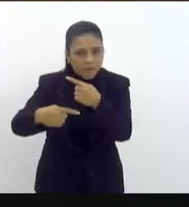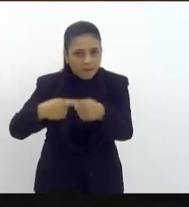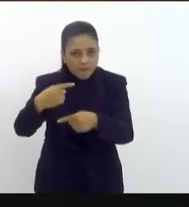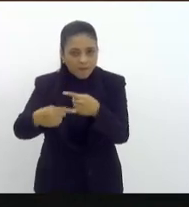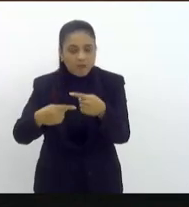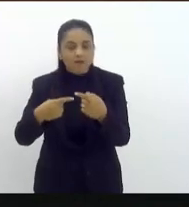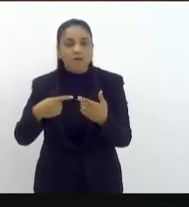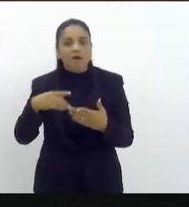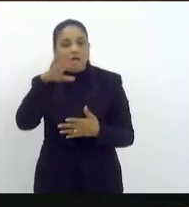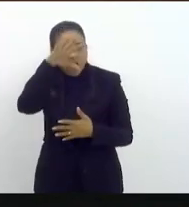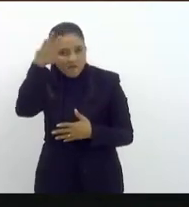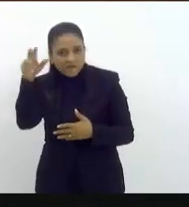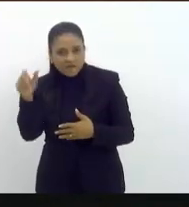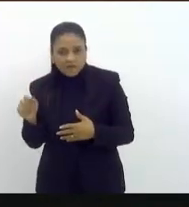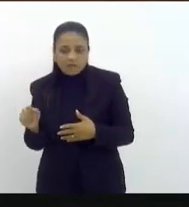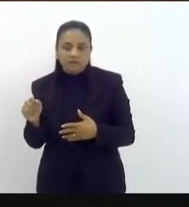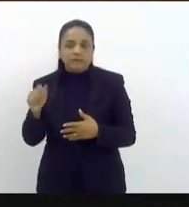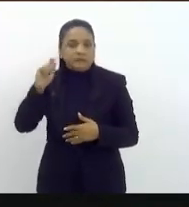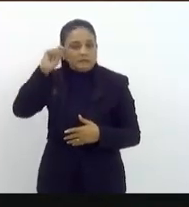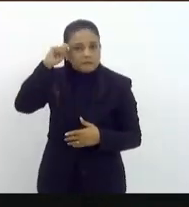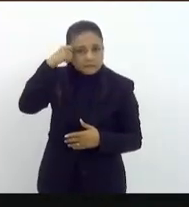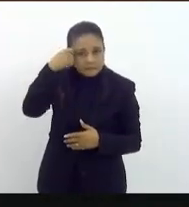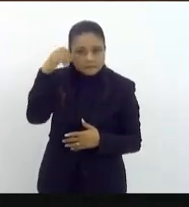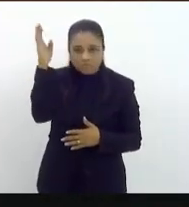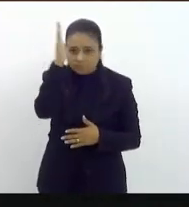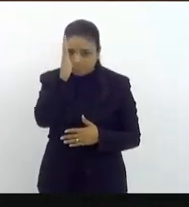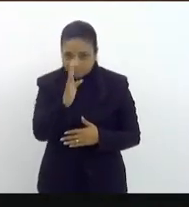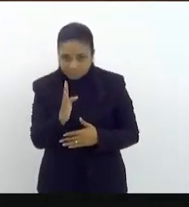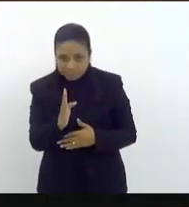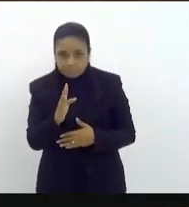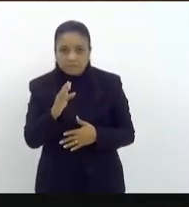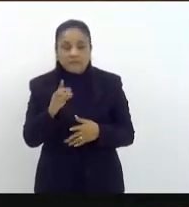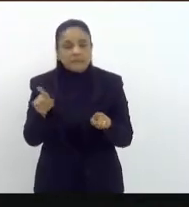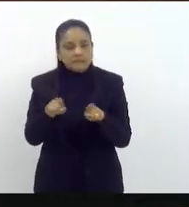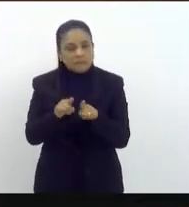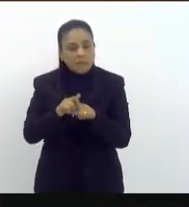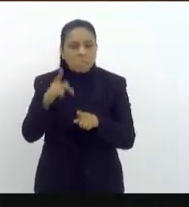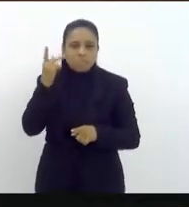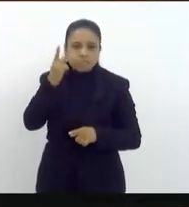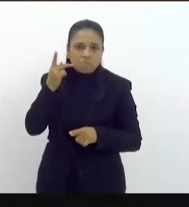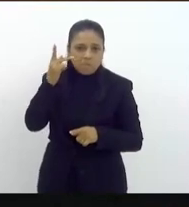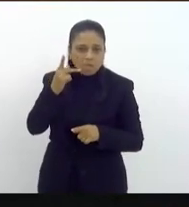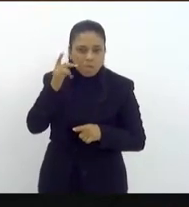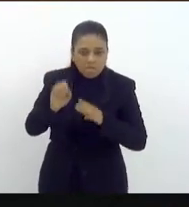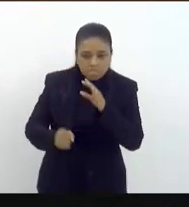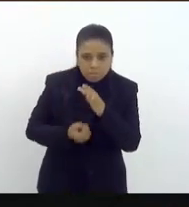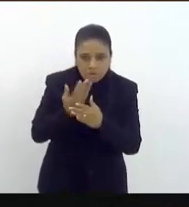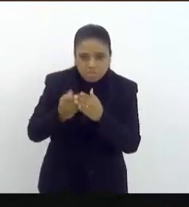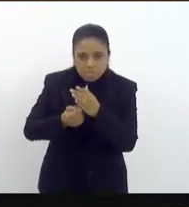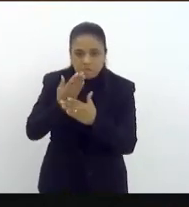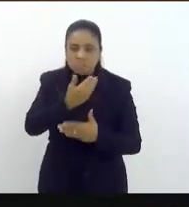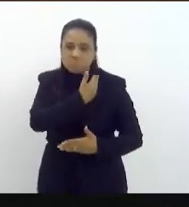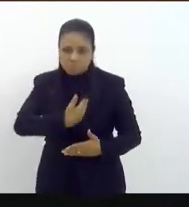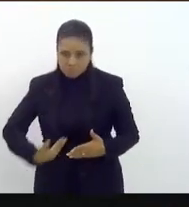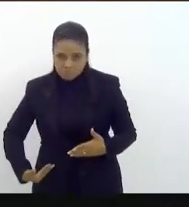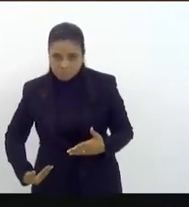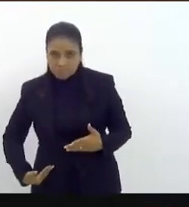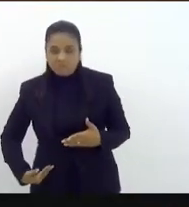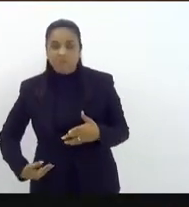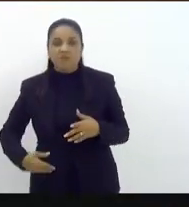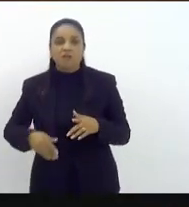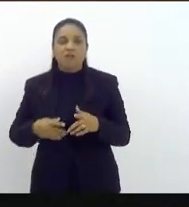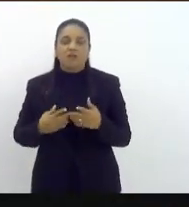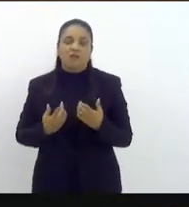negra do nosso país mas também impulsionar políticas públicas que superem a lógica do racismo